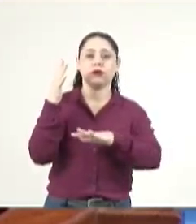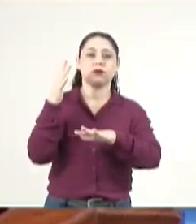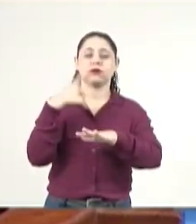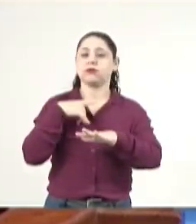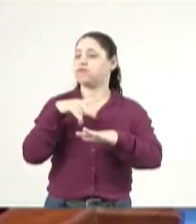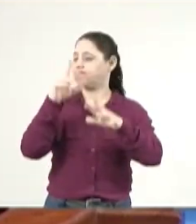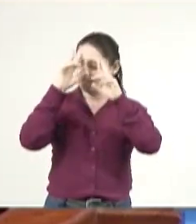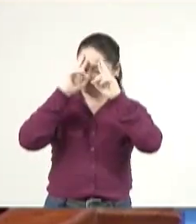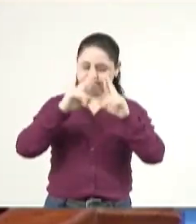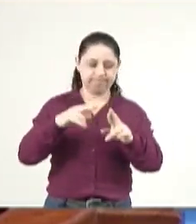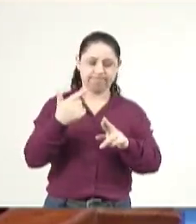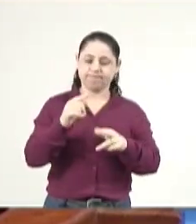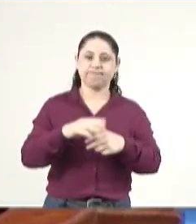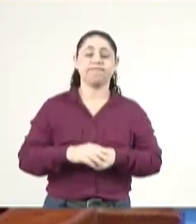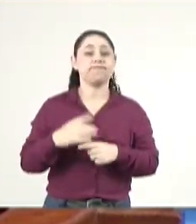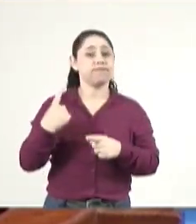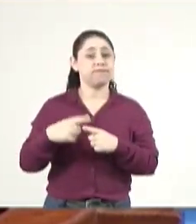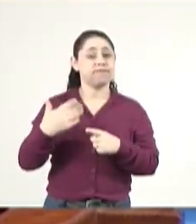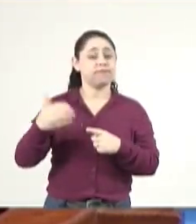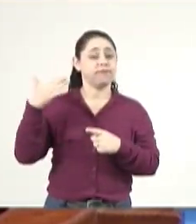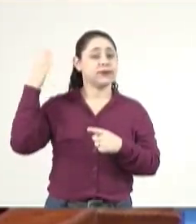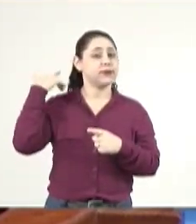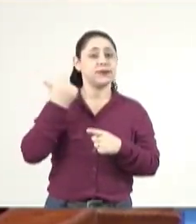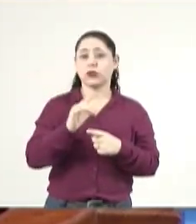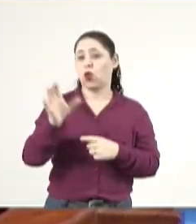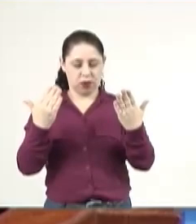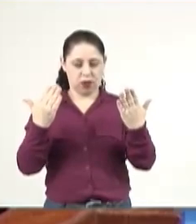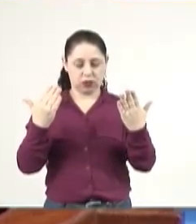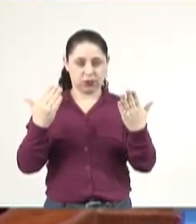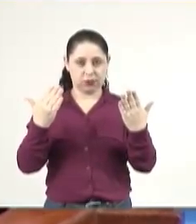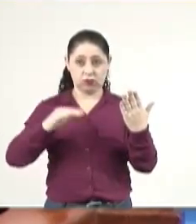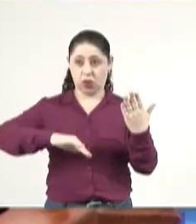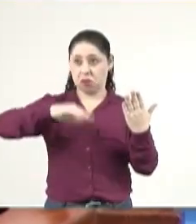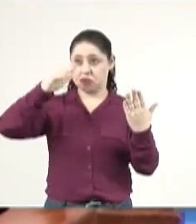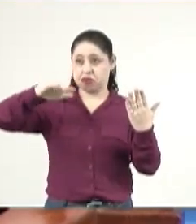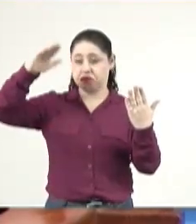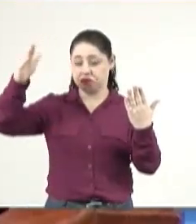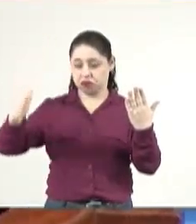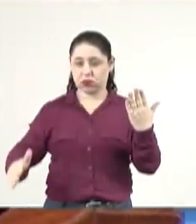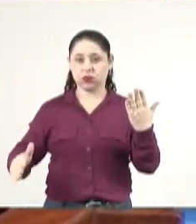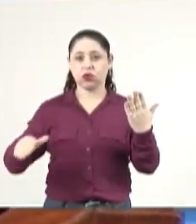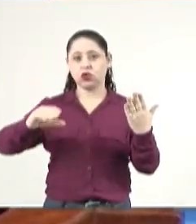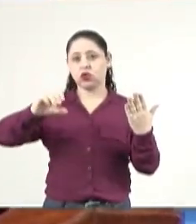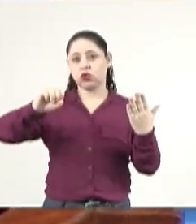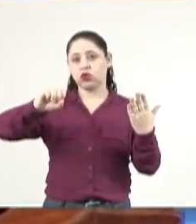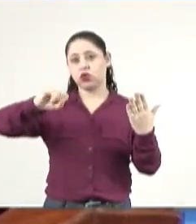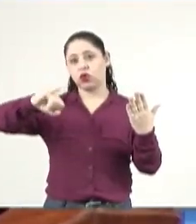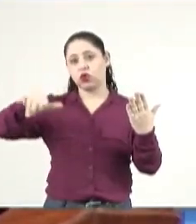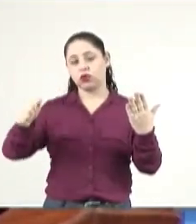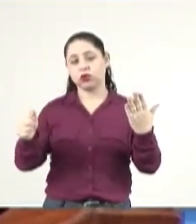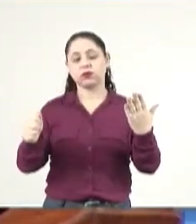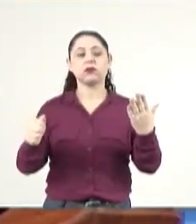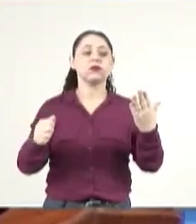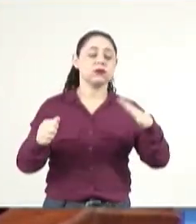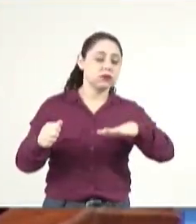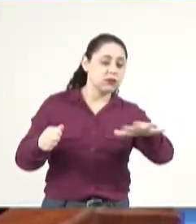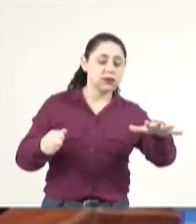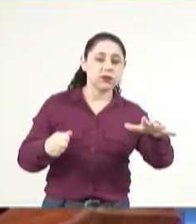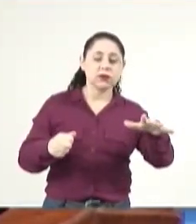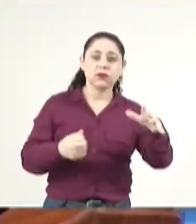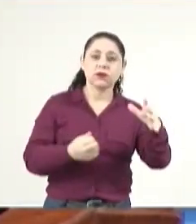tem programas, existe no governo federal um órgão chamado CODEVASF, Companhia de